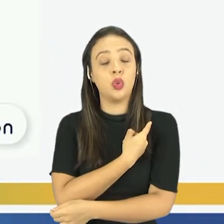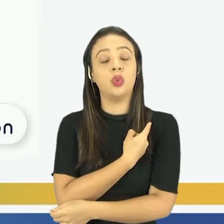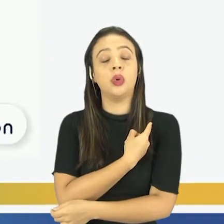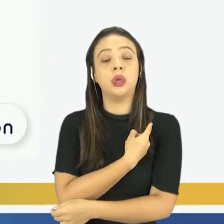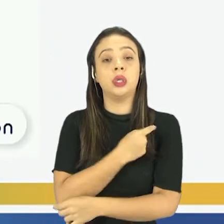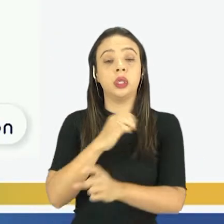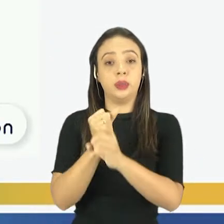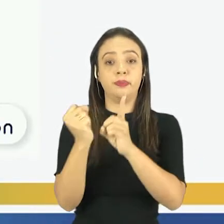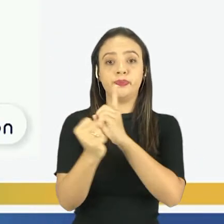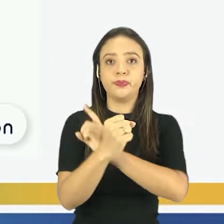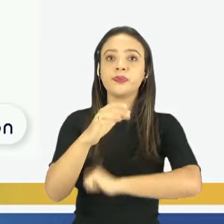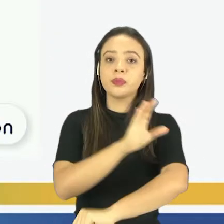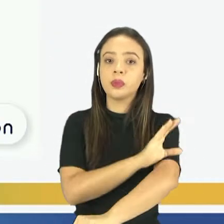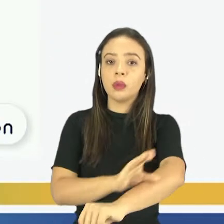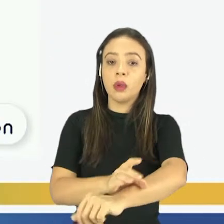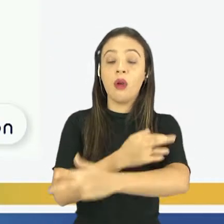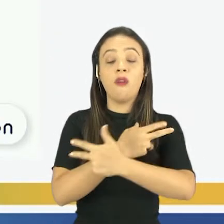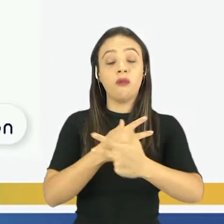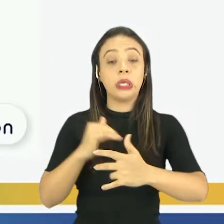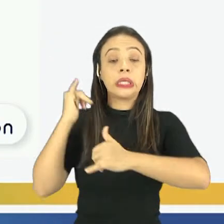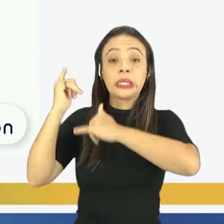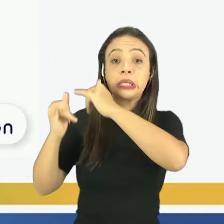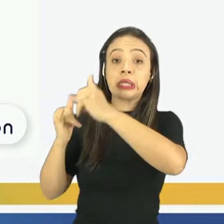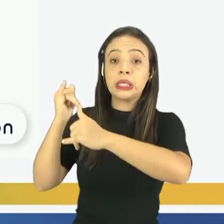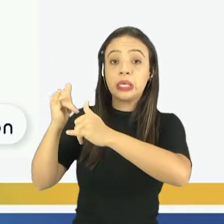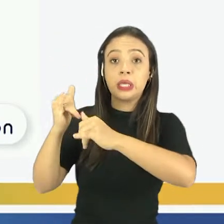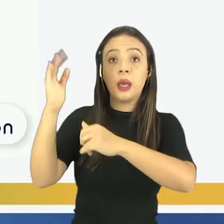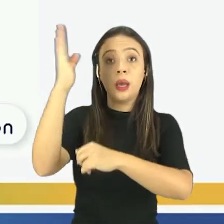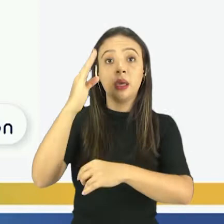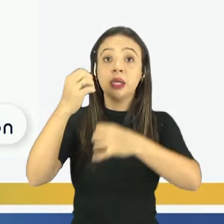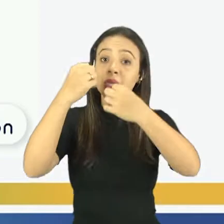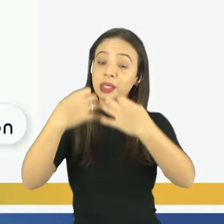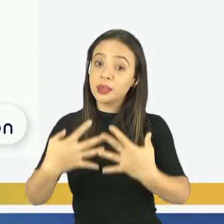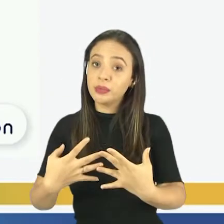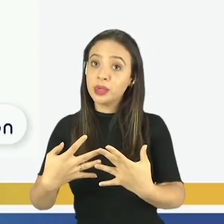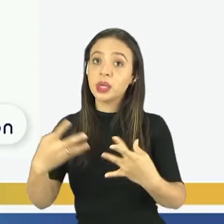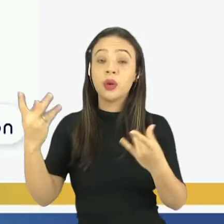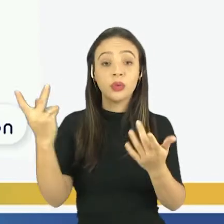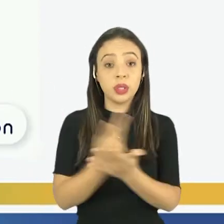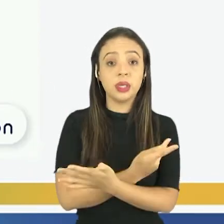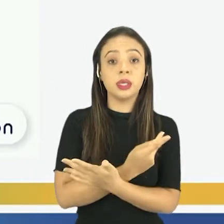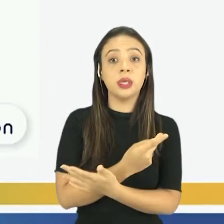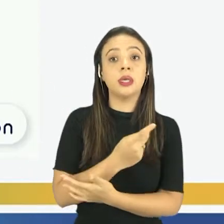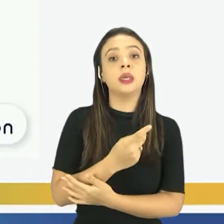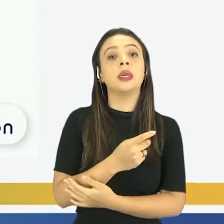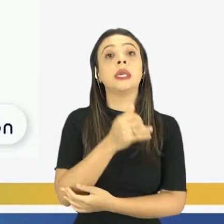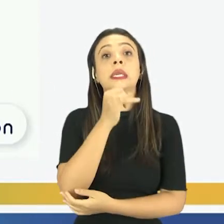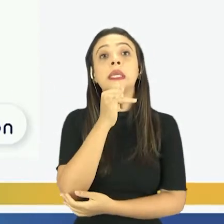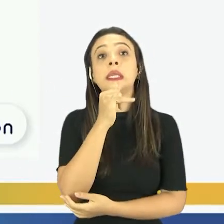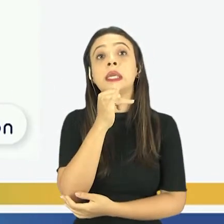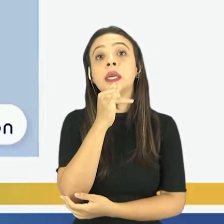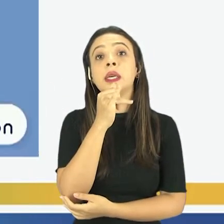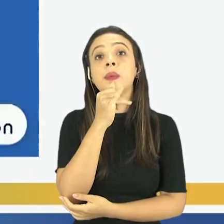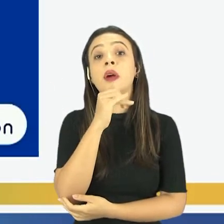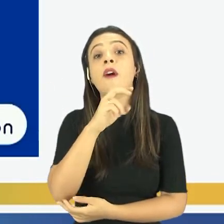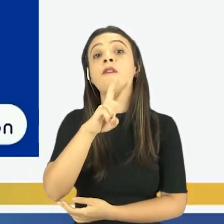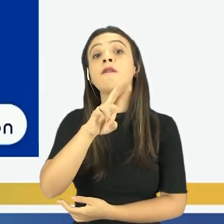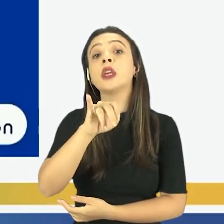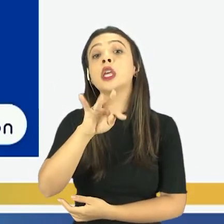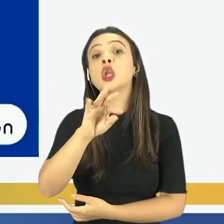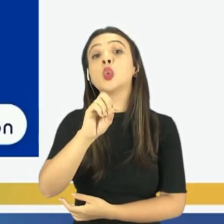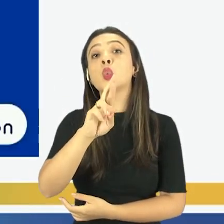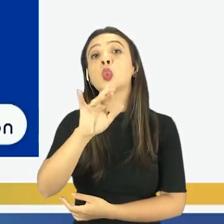Algumas lendas brasileiras tentam explicar fenômenos da natureza, como é o caso da lenda de origem indígena Vitória